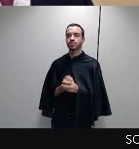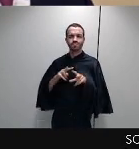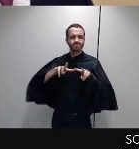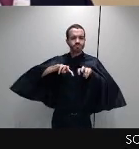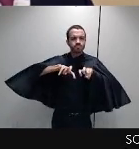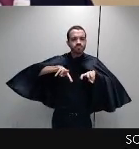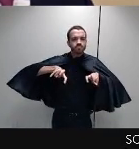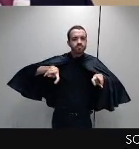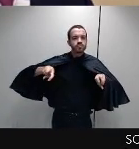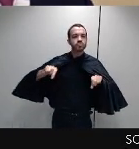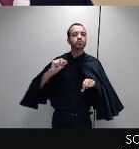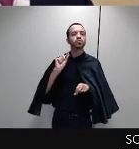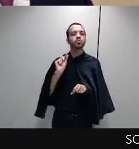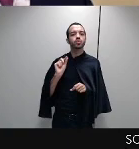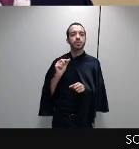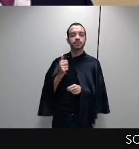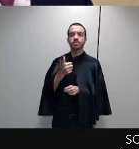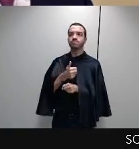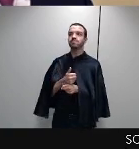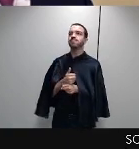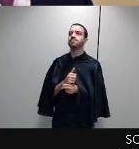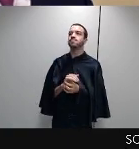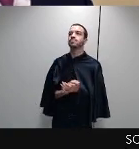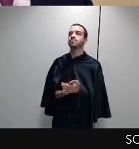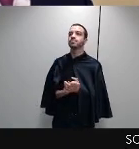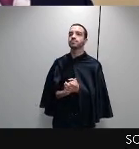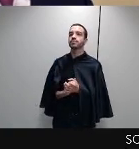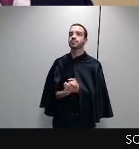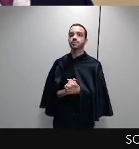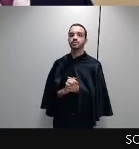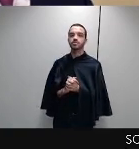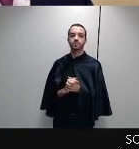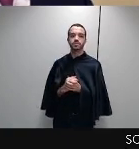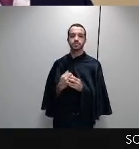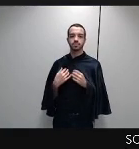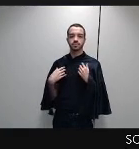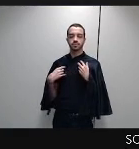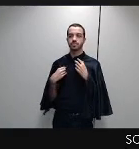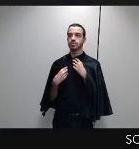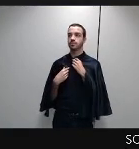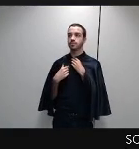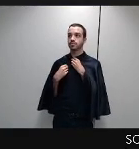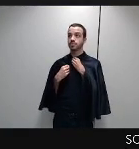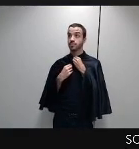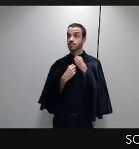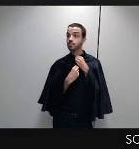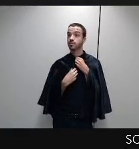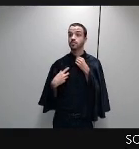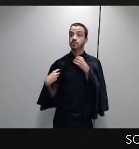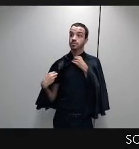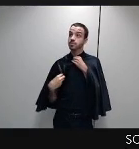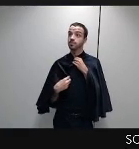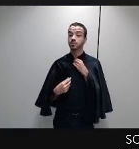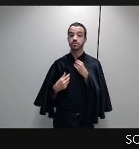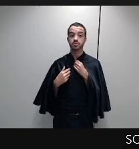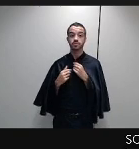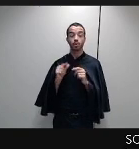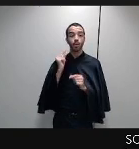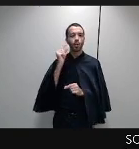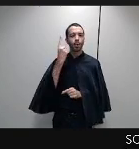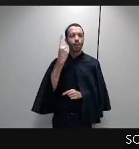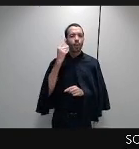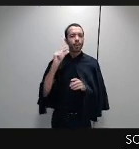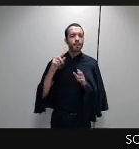chegar aqui não só um minutinho e o primeiro. A ser apresentado para apreciação da questão